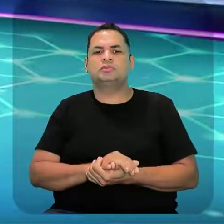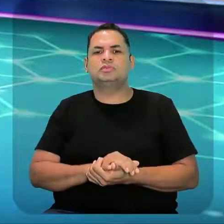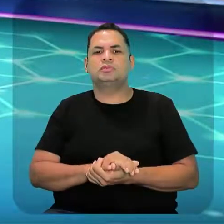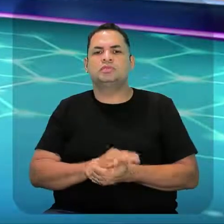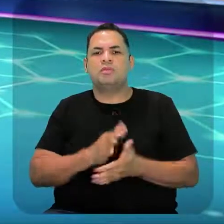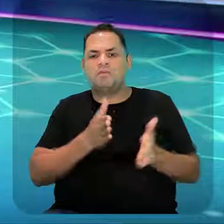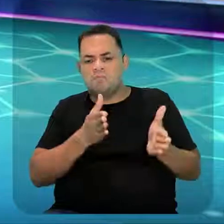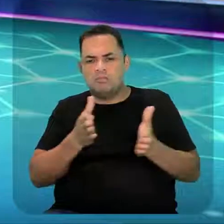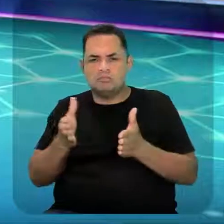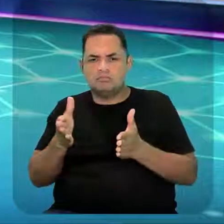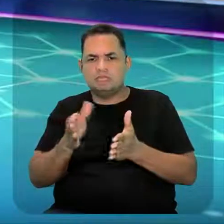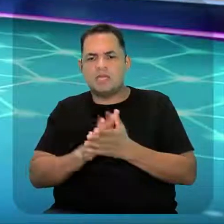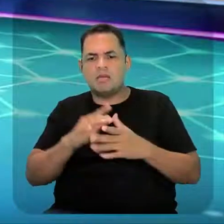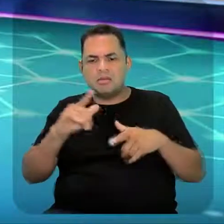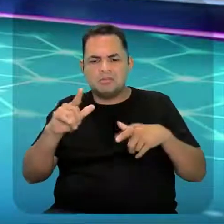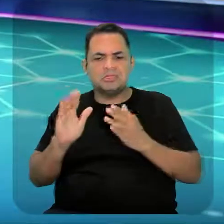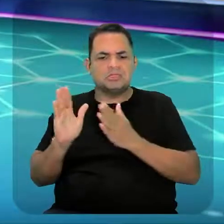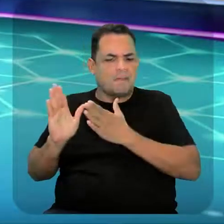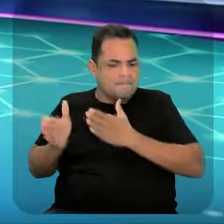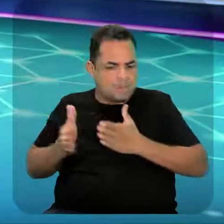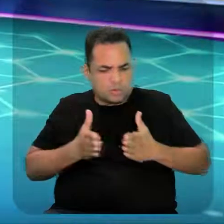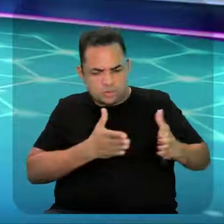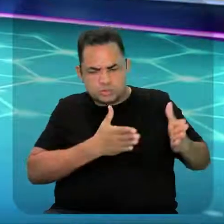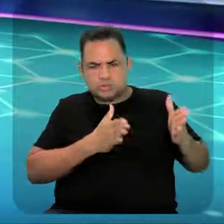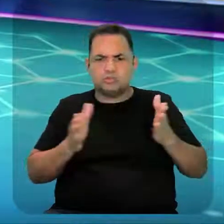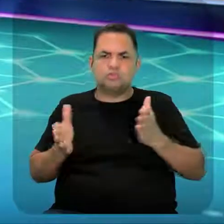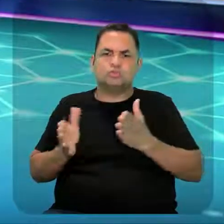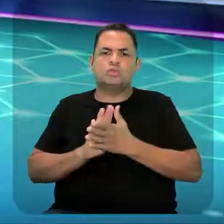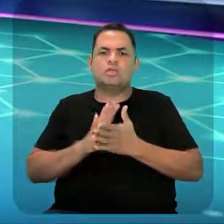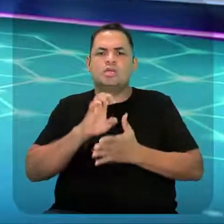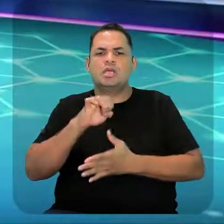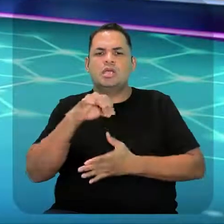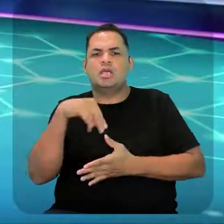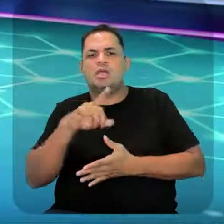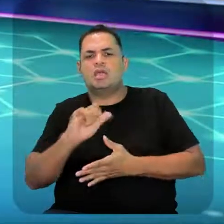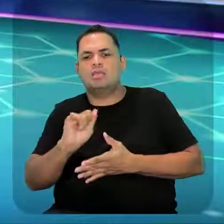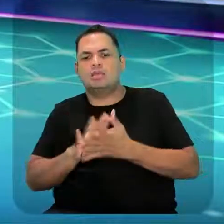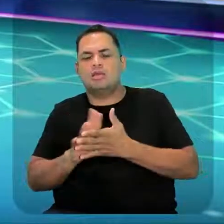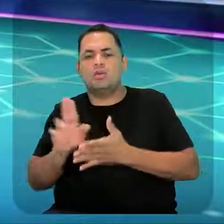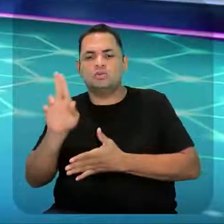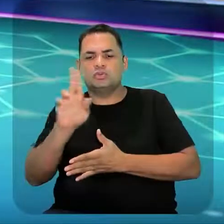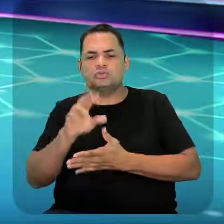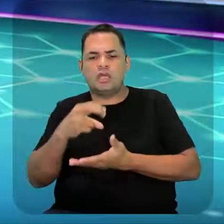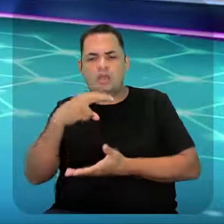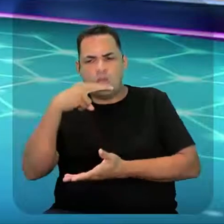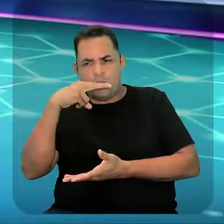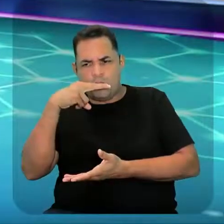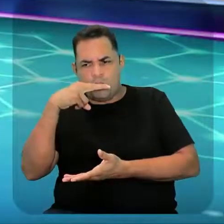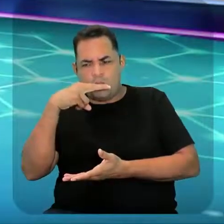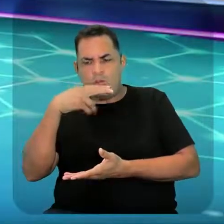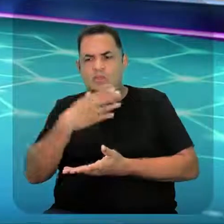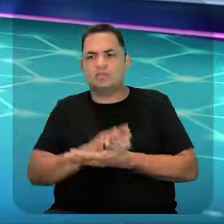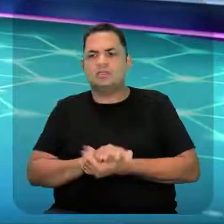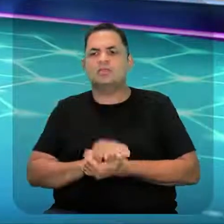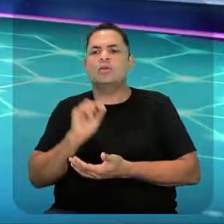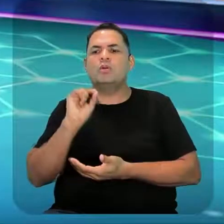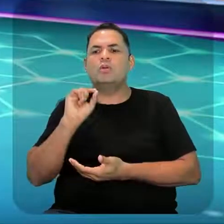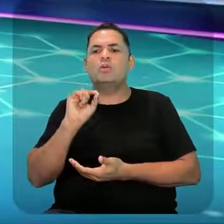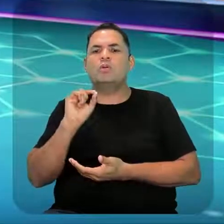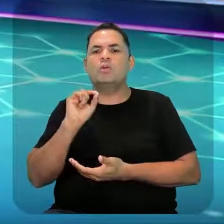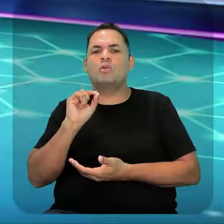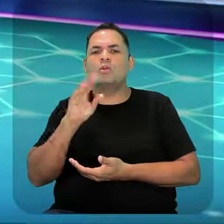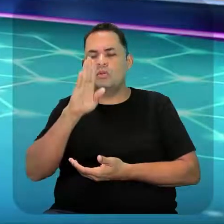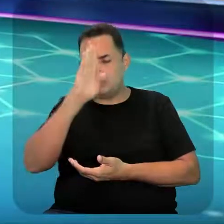hoje, ele é um grande produtor de etanol a partir lá da cana-de-açúcar. E o que é mais? Qual